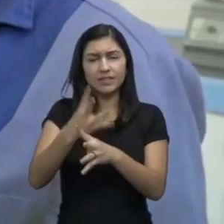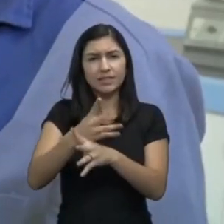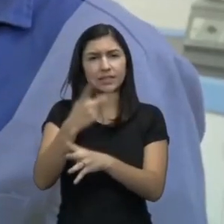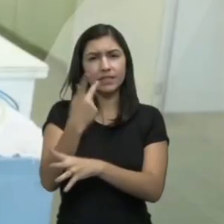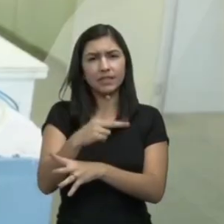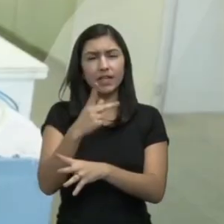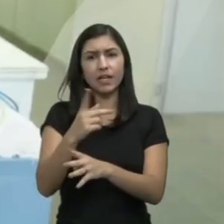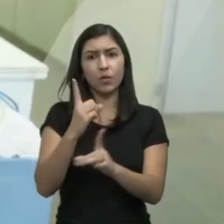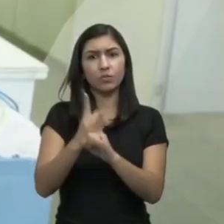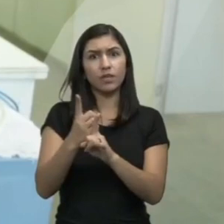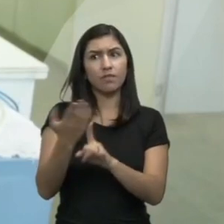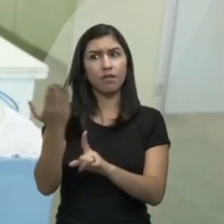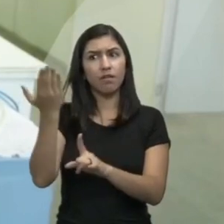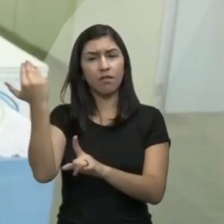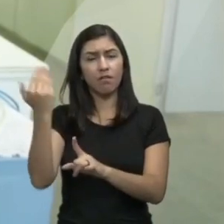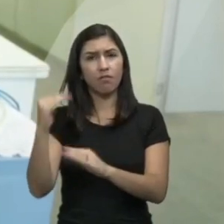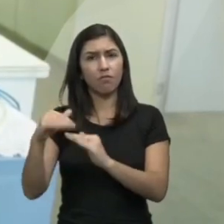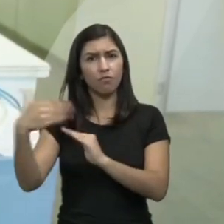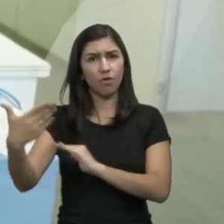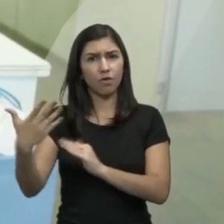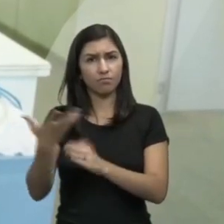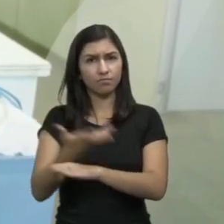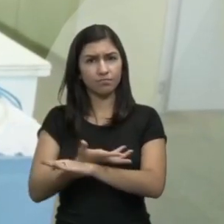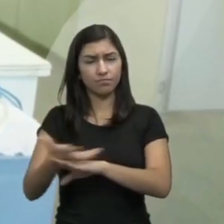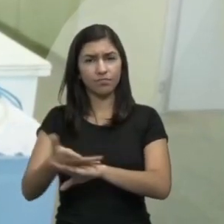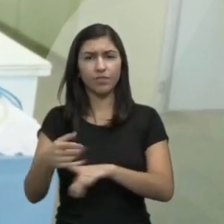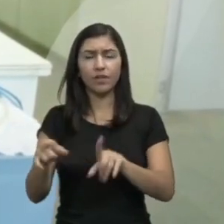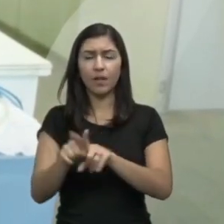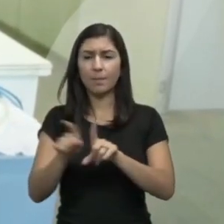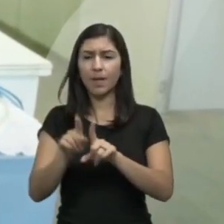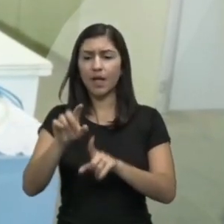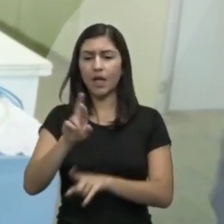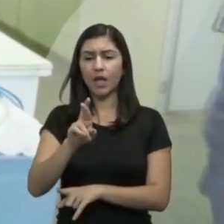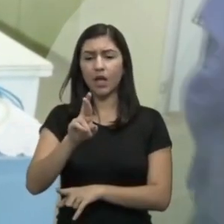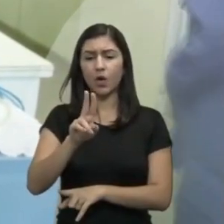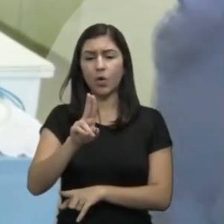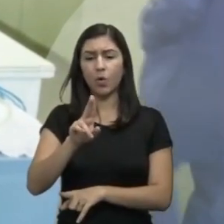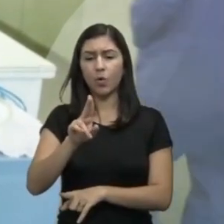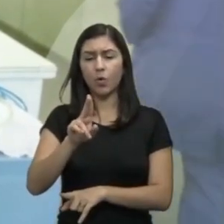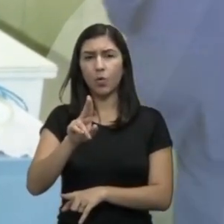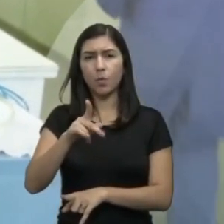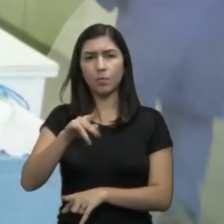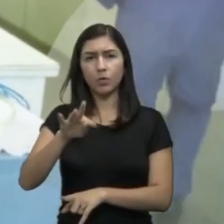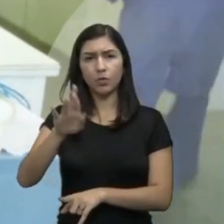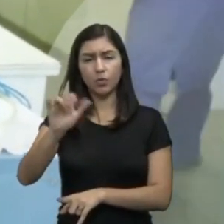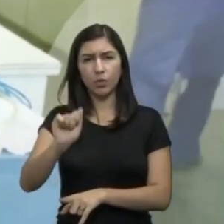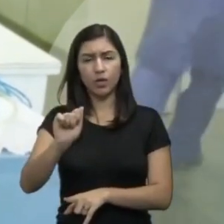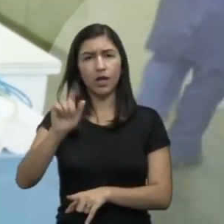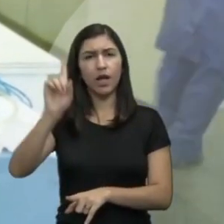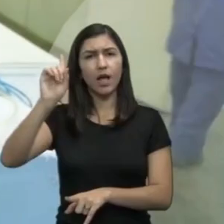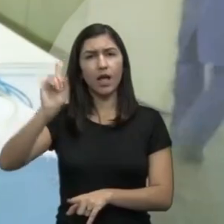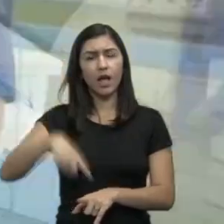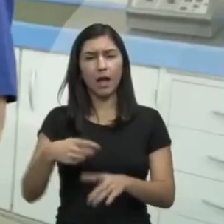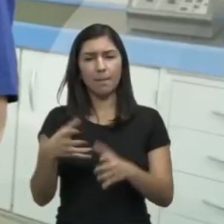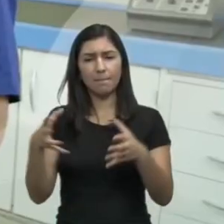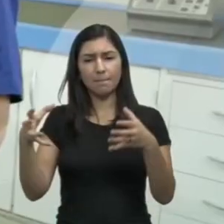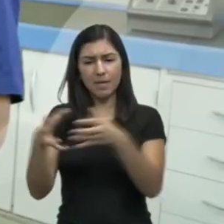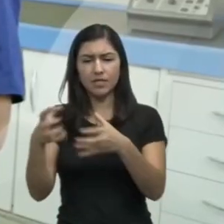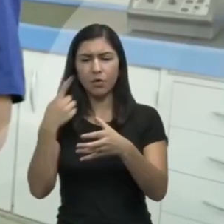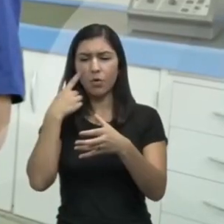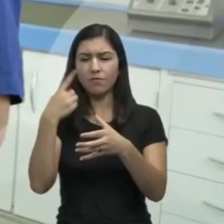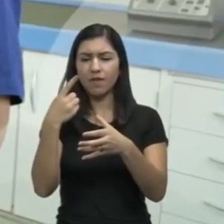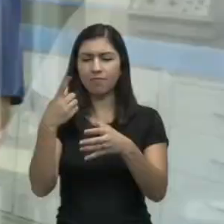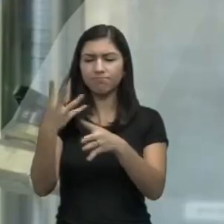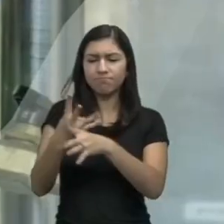se encontrava no campo. E a terceira etapa é a etapa de ruptura, onde a gente aplica um carregamento de compressão e a gente mede a resistência do